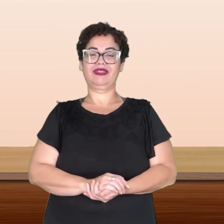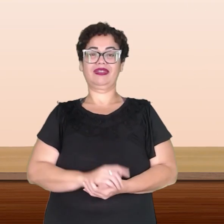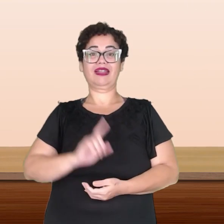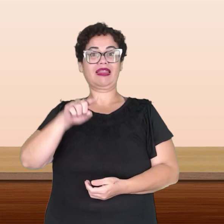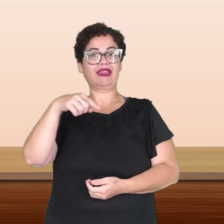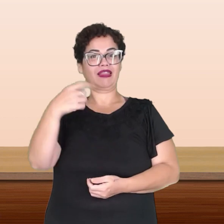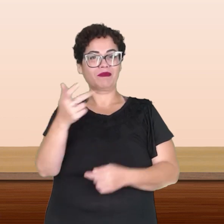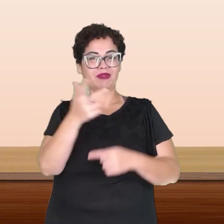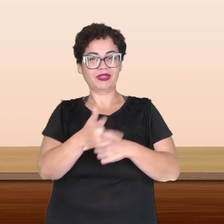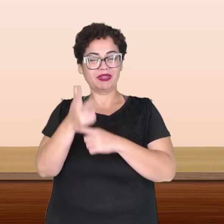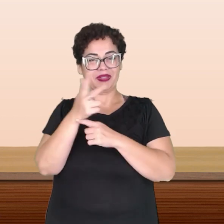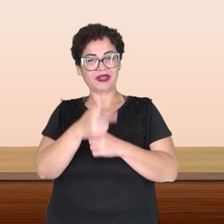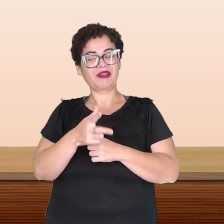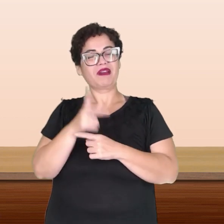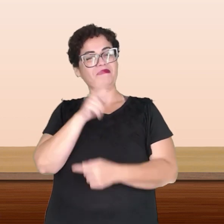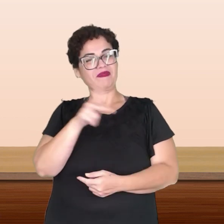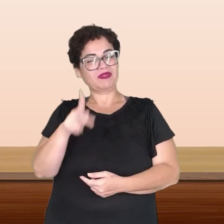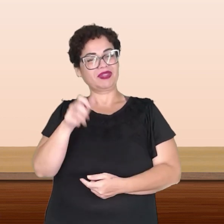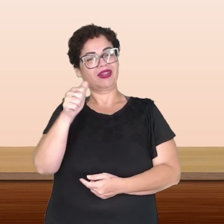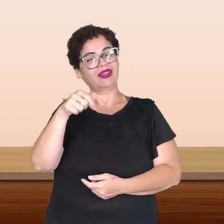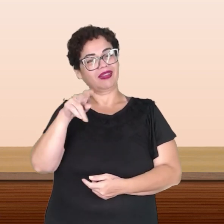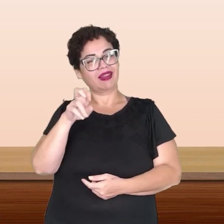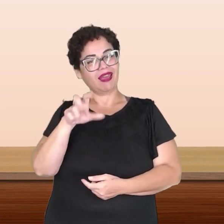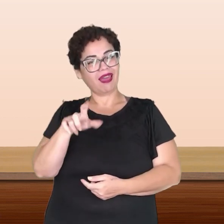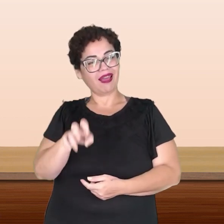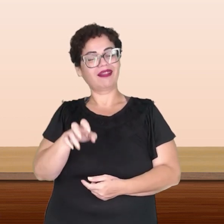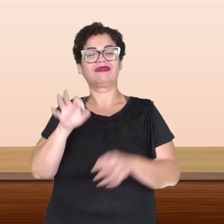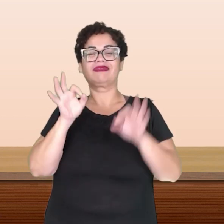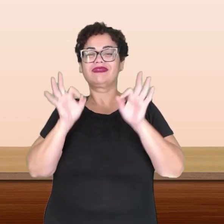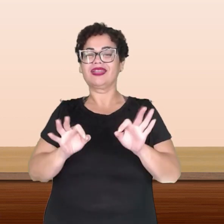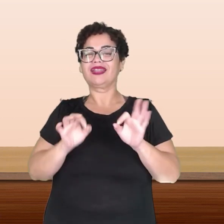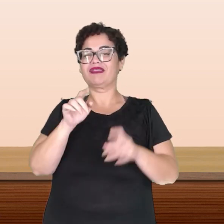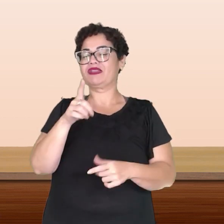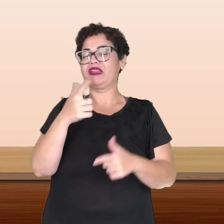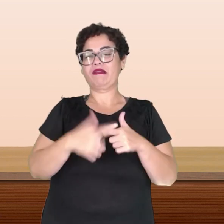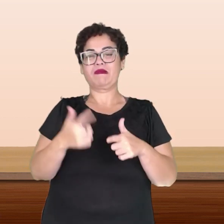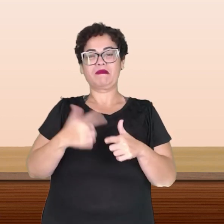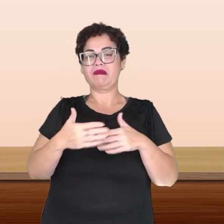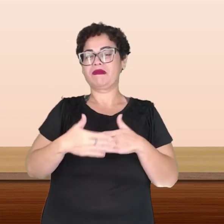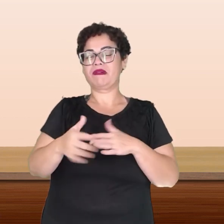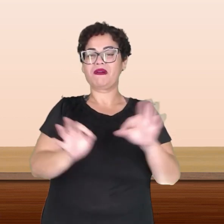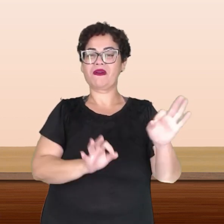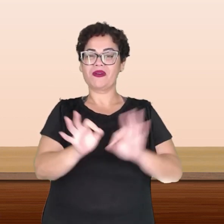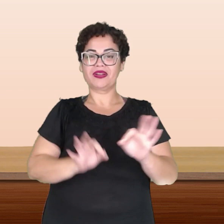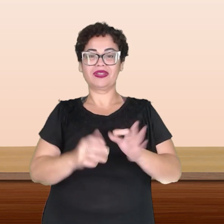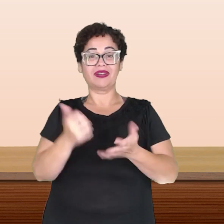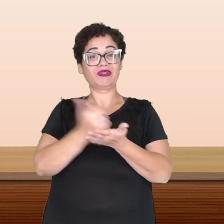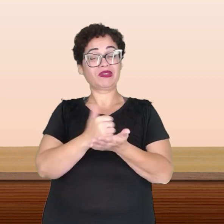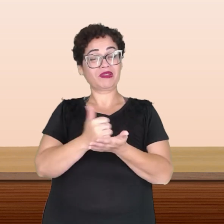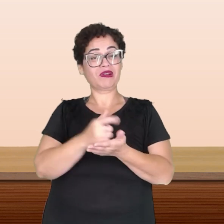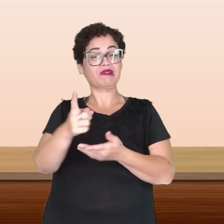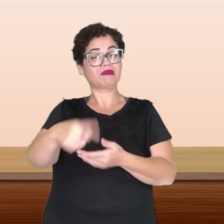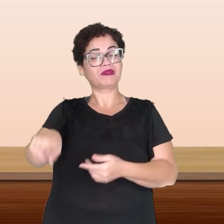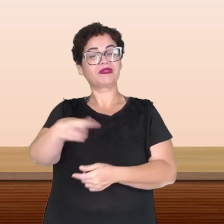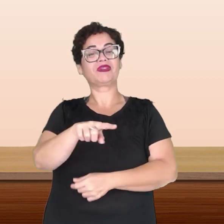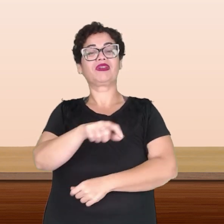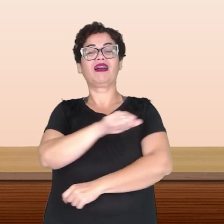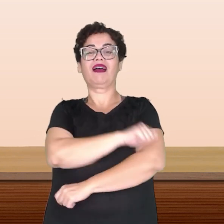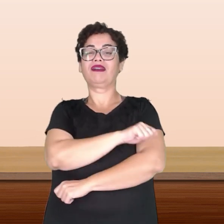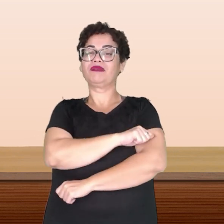Depois dessa videoaula da professora Andriele, certamente vocês não terão problema na hora de organizar jogos com seus